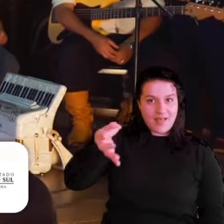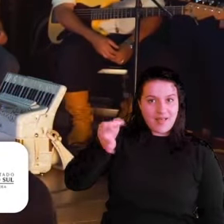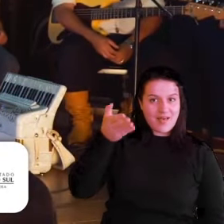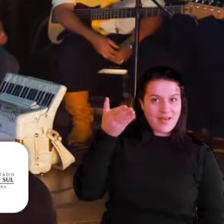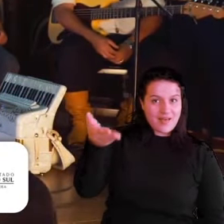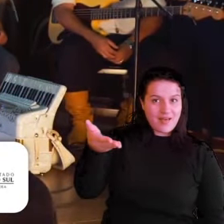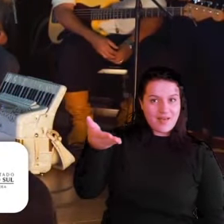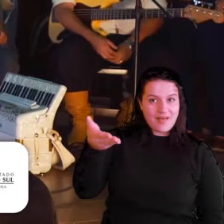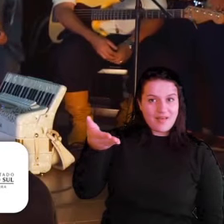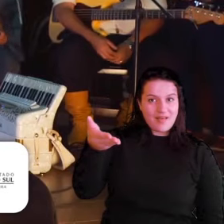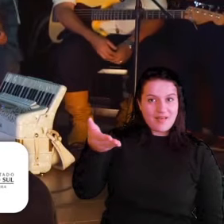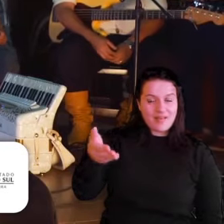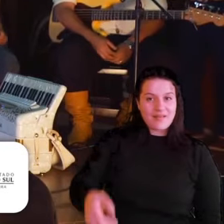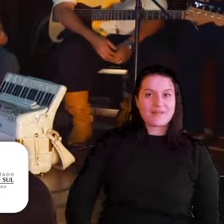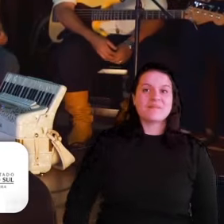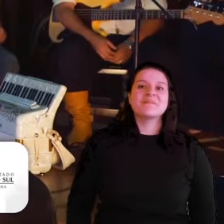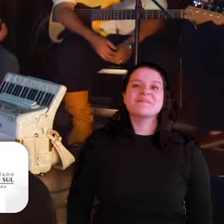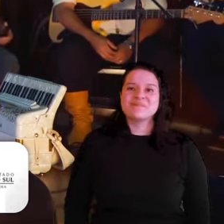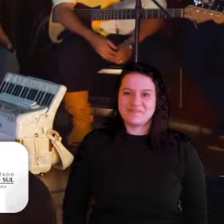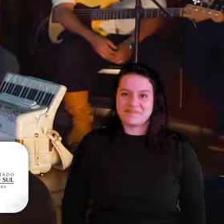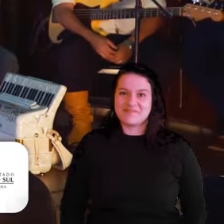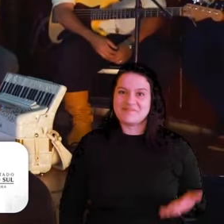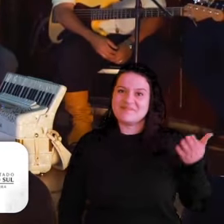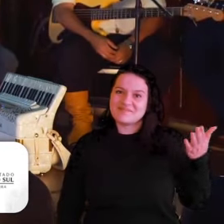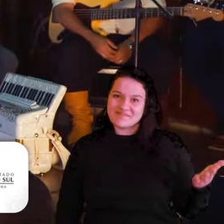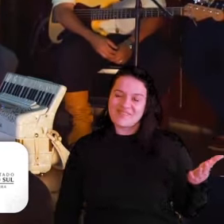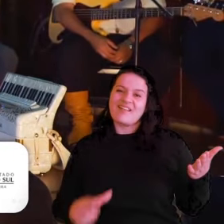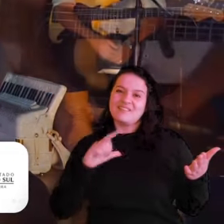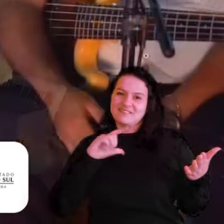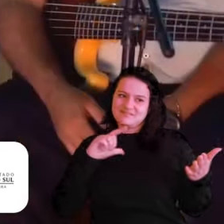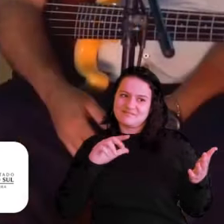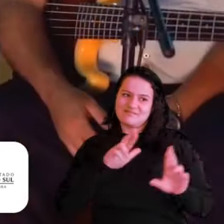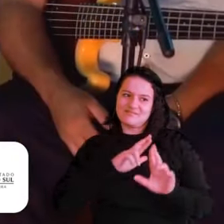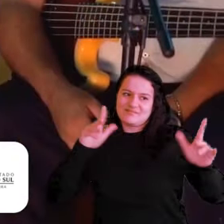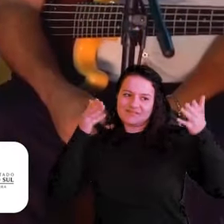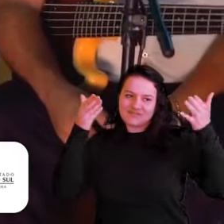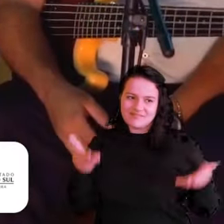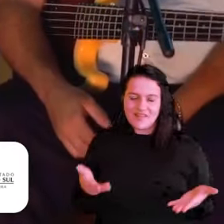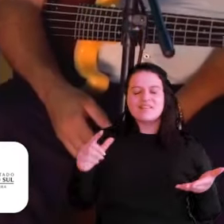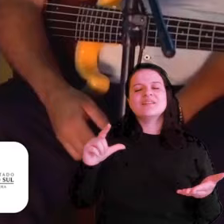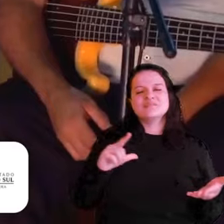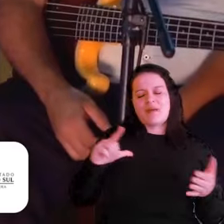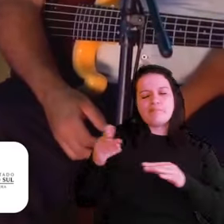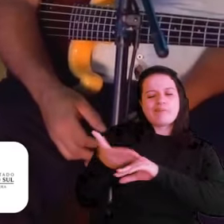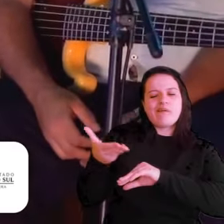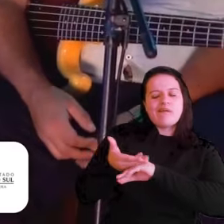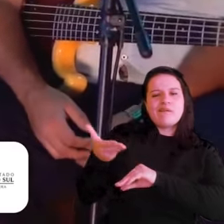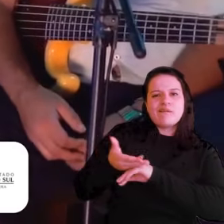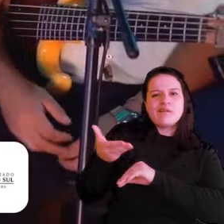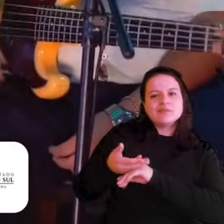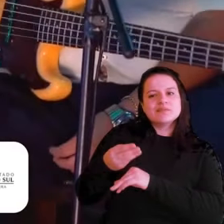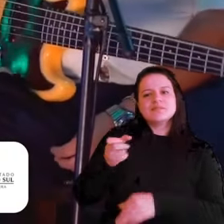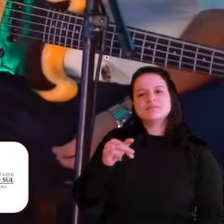acho que é, não é isso? Isso, dia 20. Lá na Nese Distribuidora estaremos fazendo mais uma participação